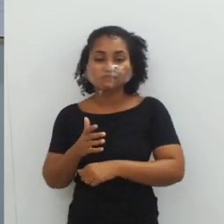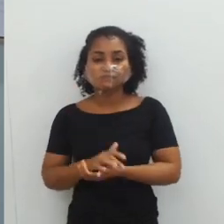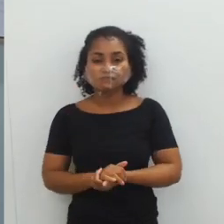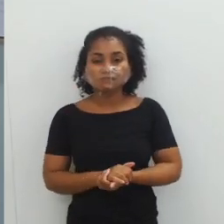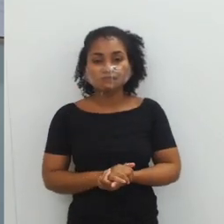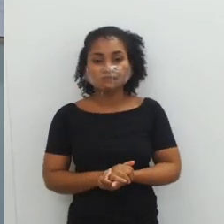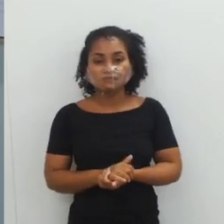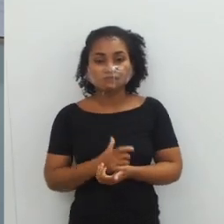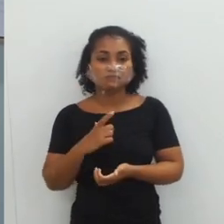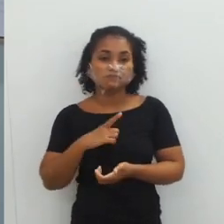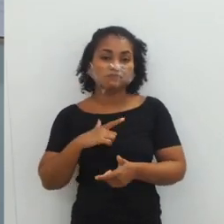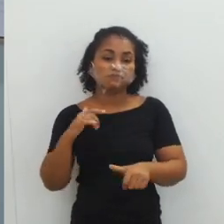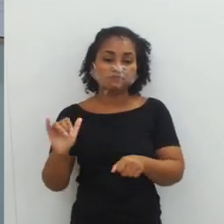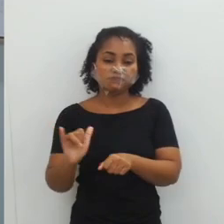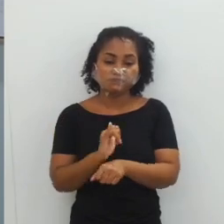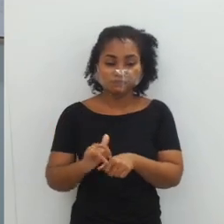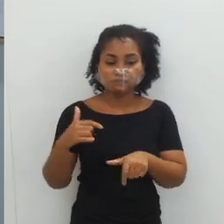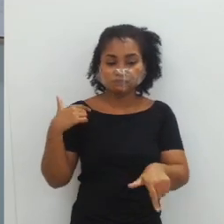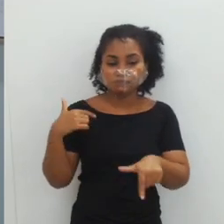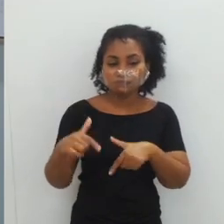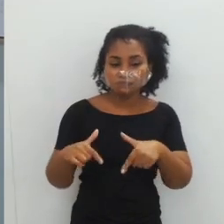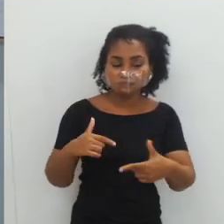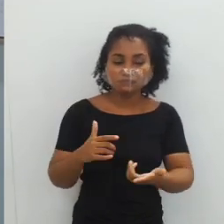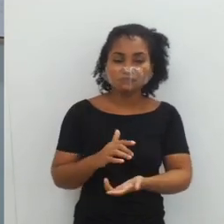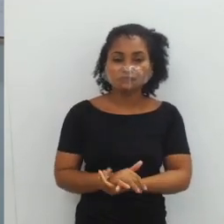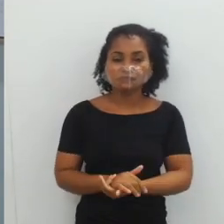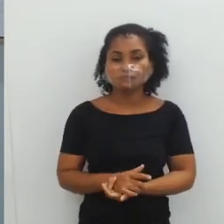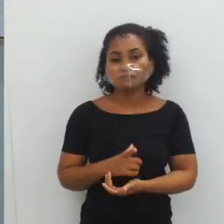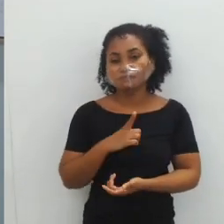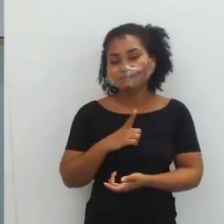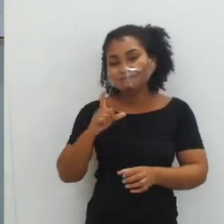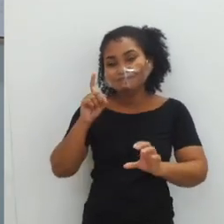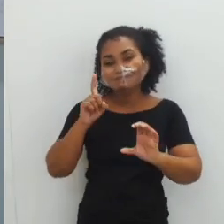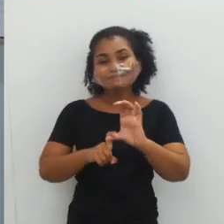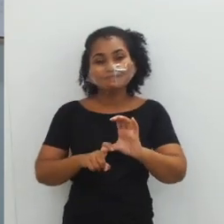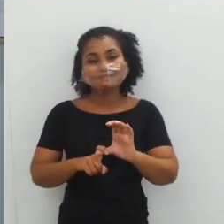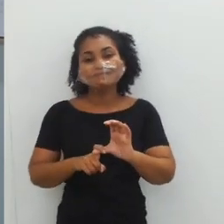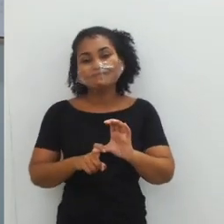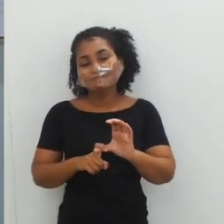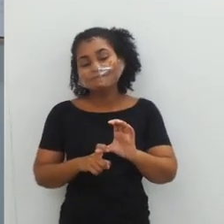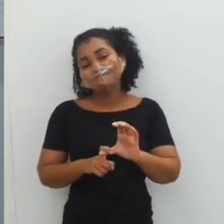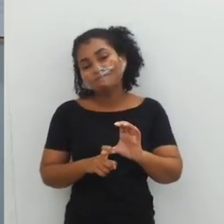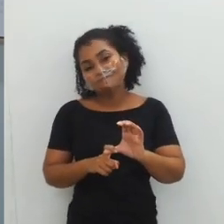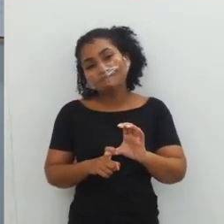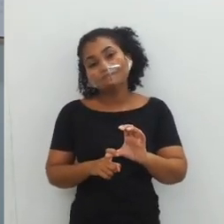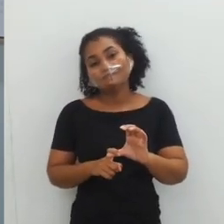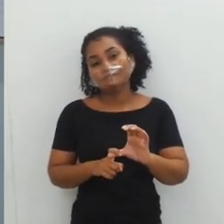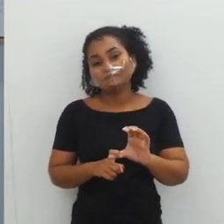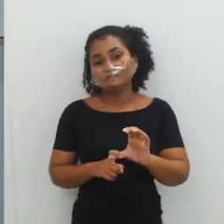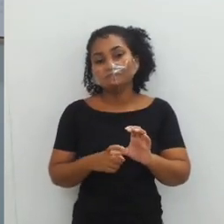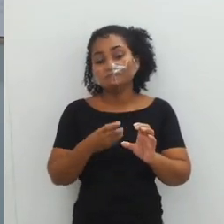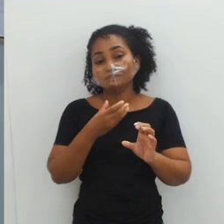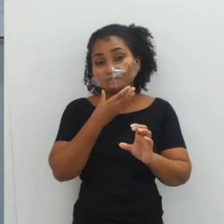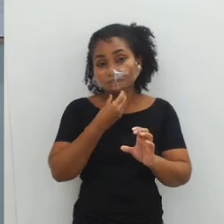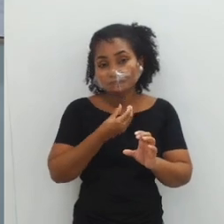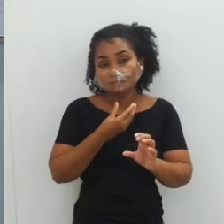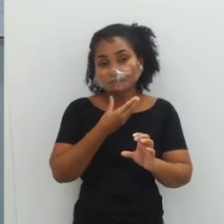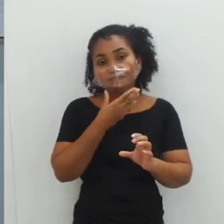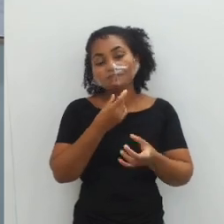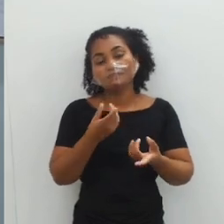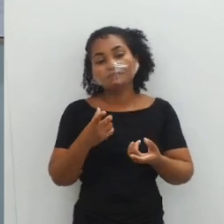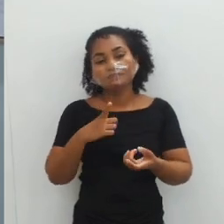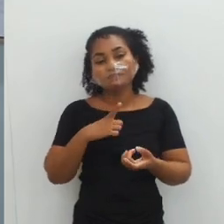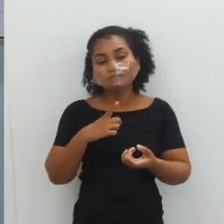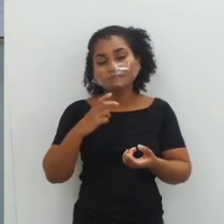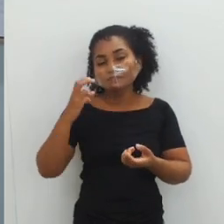aos meios de trabalho, elas muitas vezes são dependentes, infelizmente, do homem. Ainda se tem